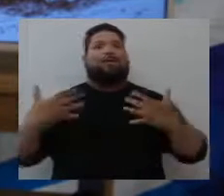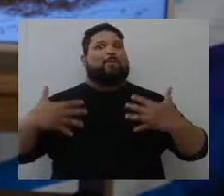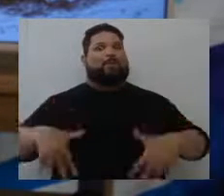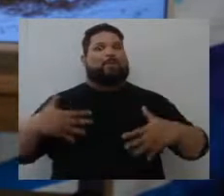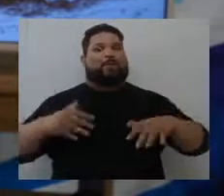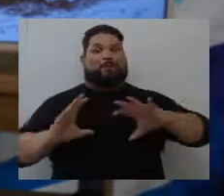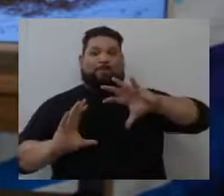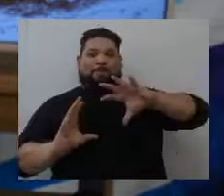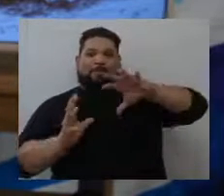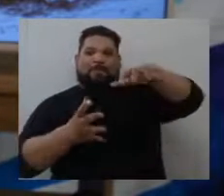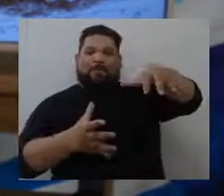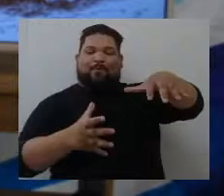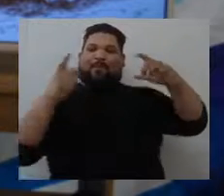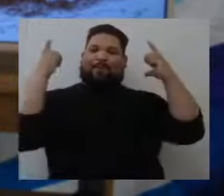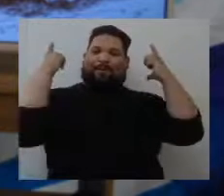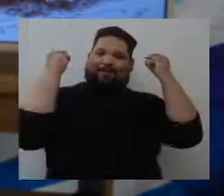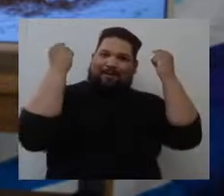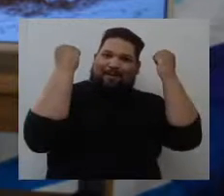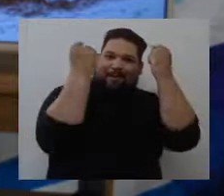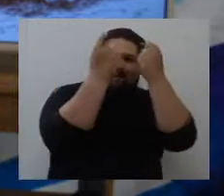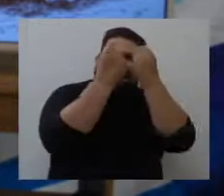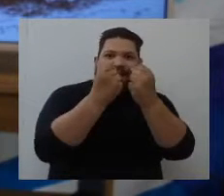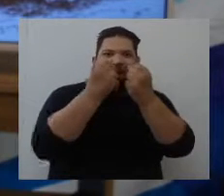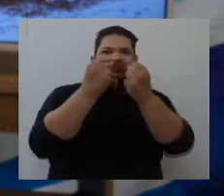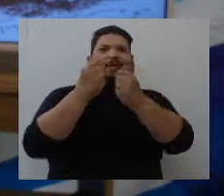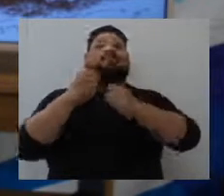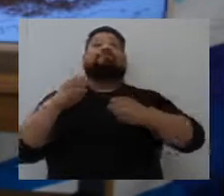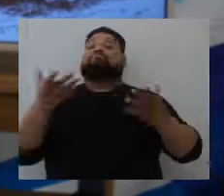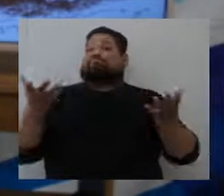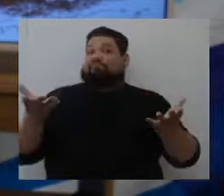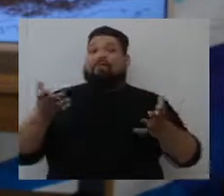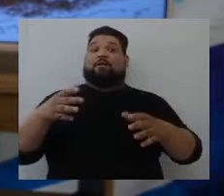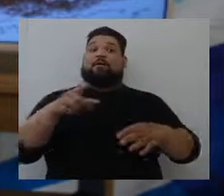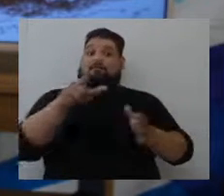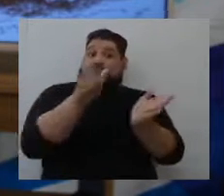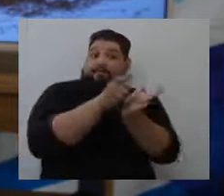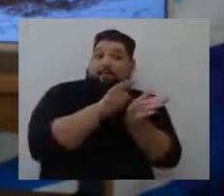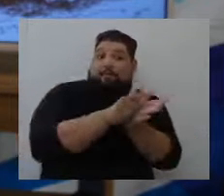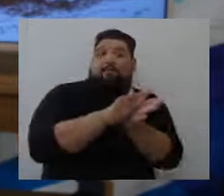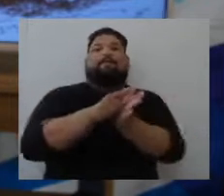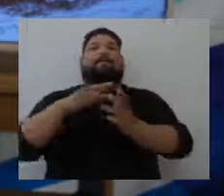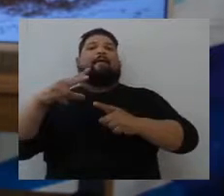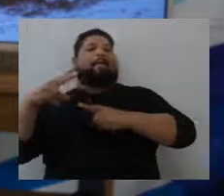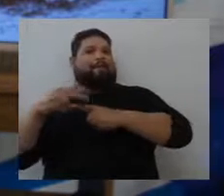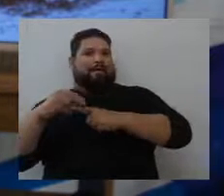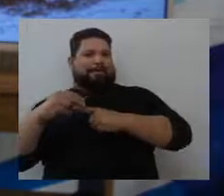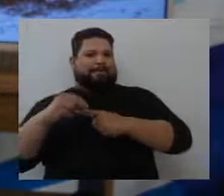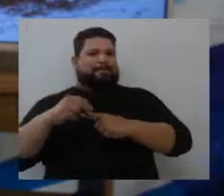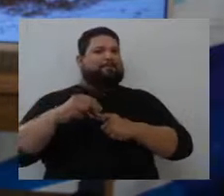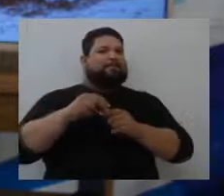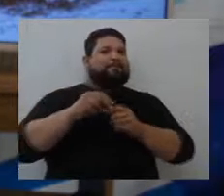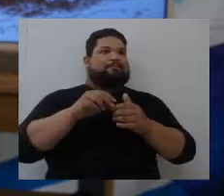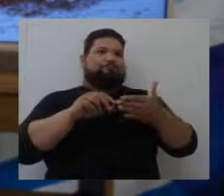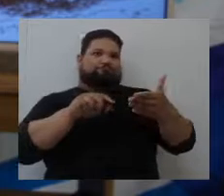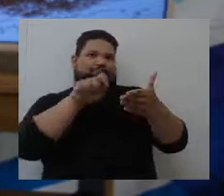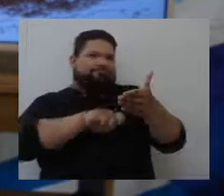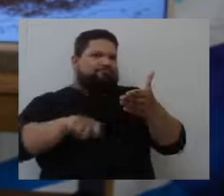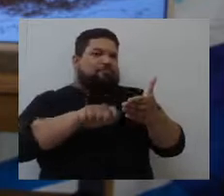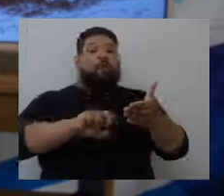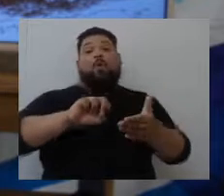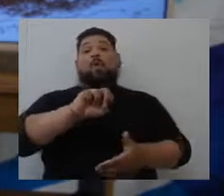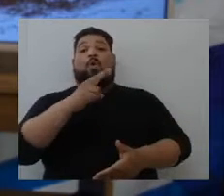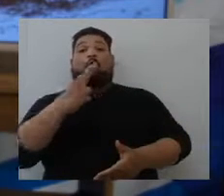grego, Grécia Antiga. Pega papel, pega caneta ou prepara teu celular para tirar alguns